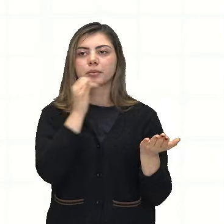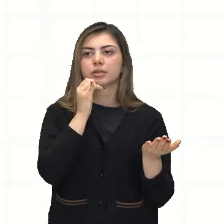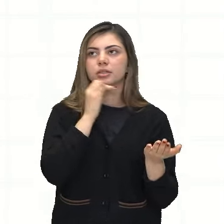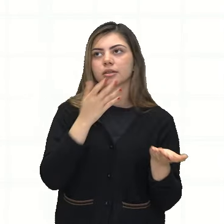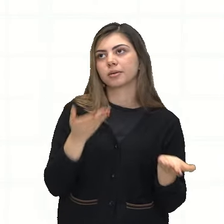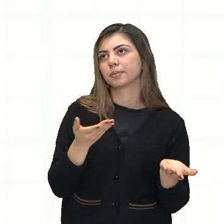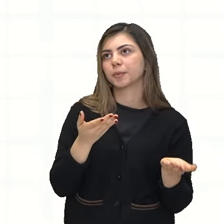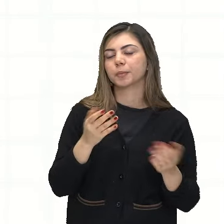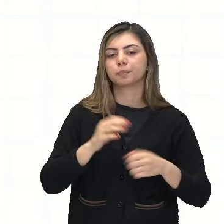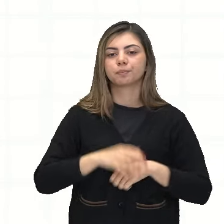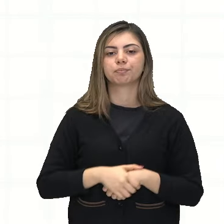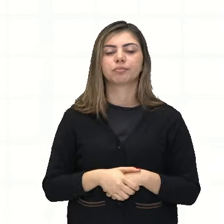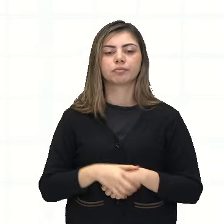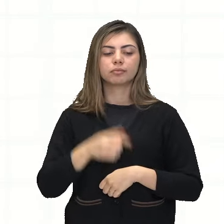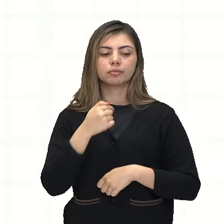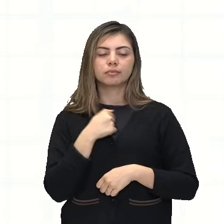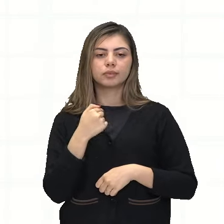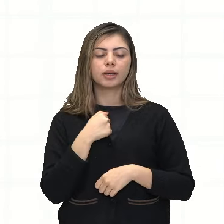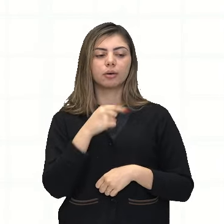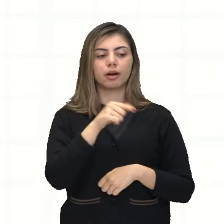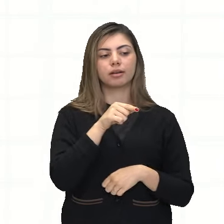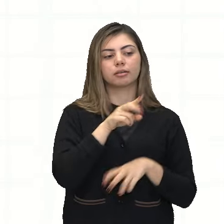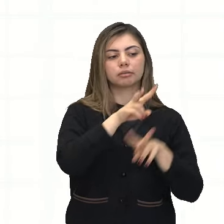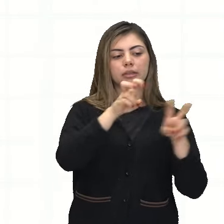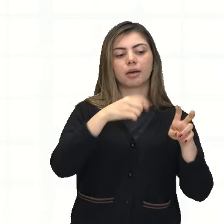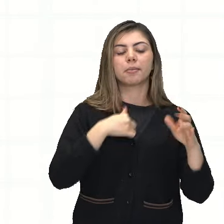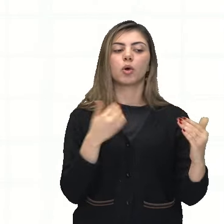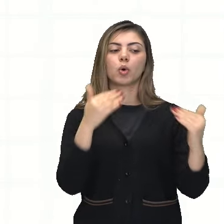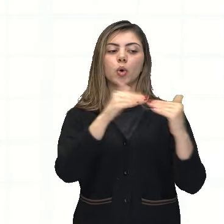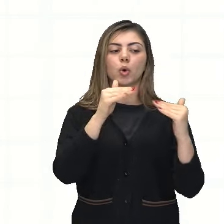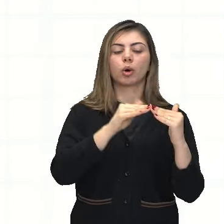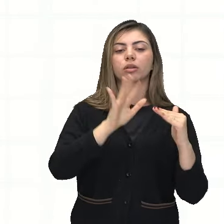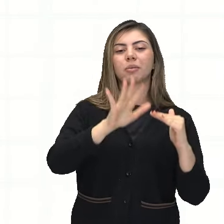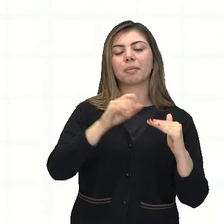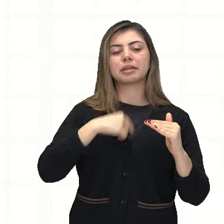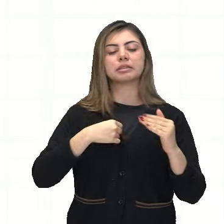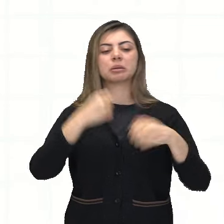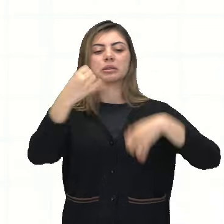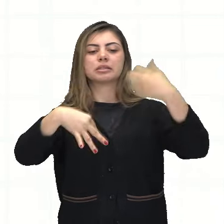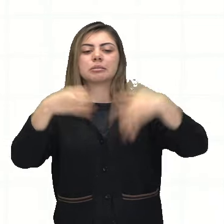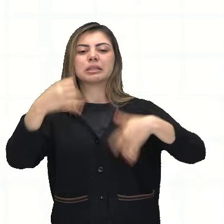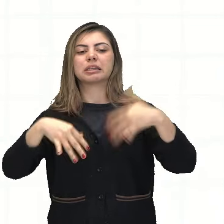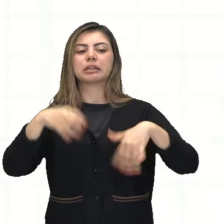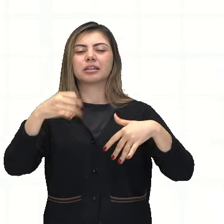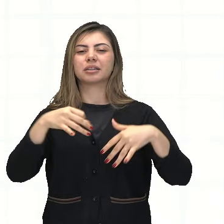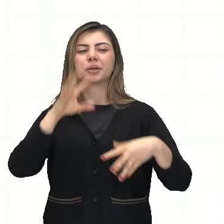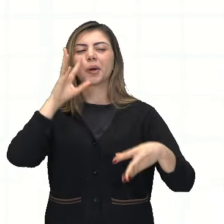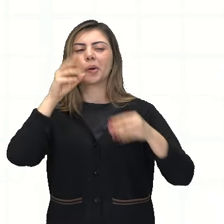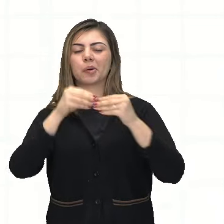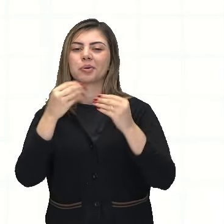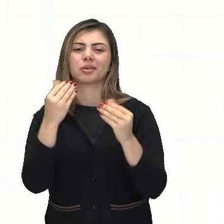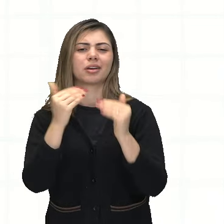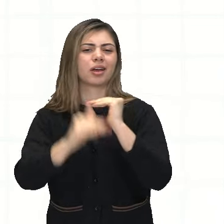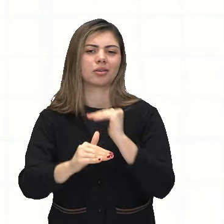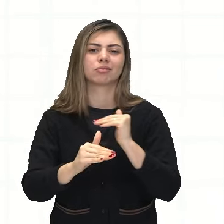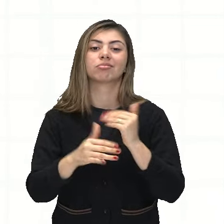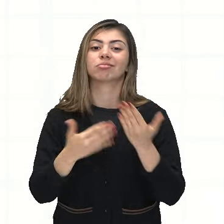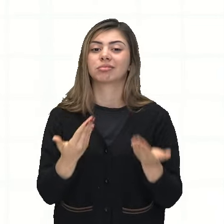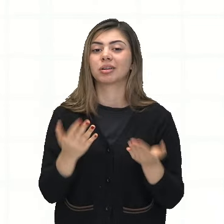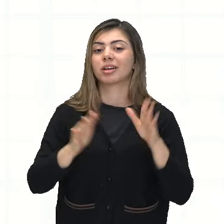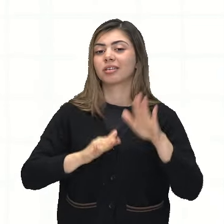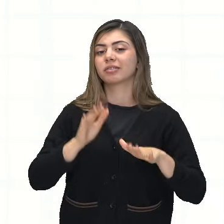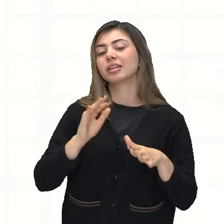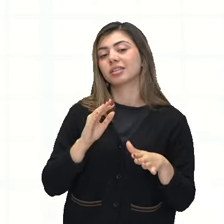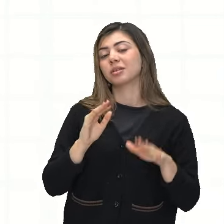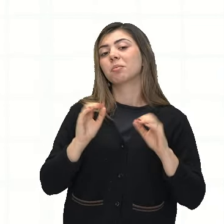posso dizer que eu sou a favor de algo mas tudo o que eu digo é dizendo que eu sou contra Às vezes isso acontece e a gente nem se dá